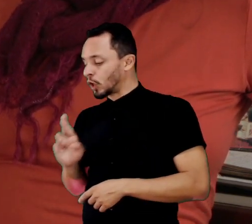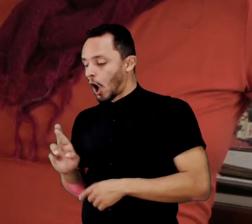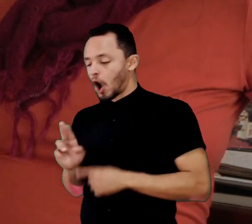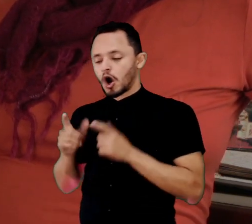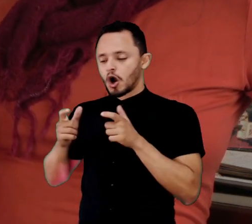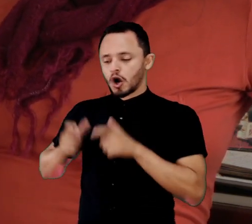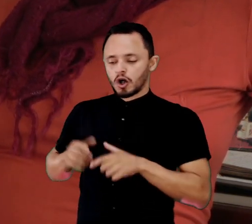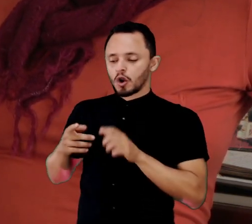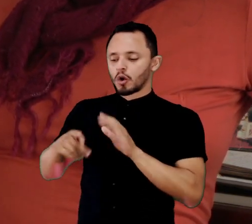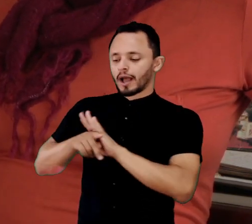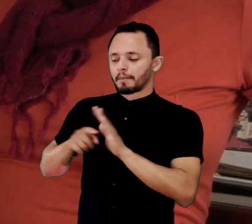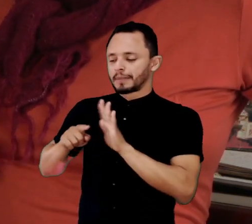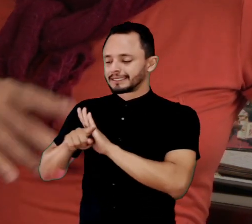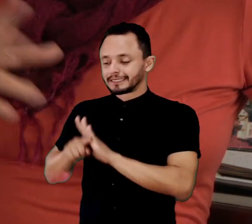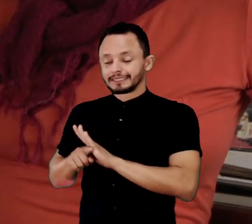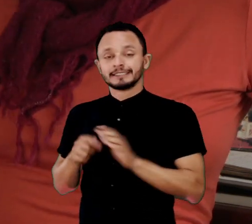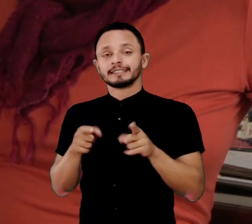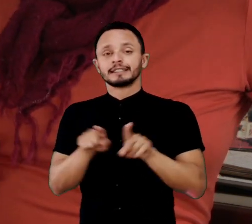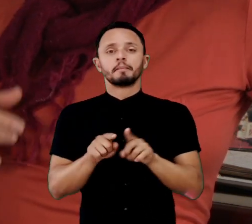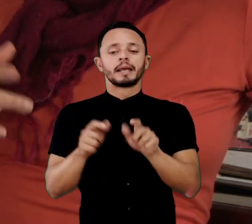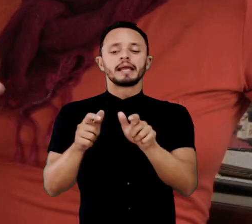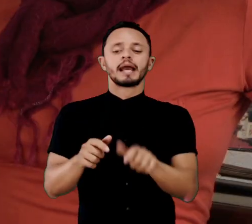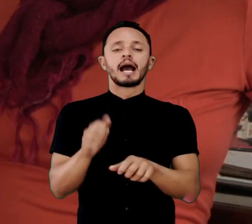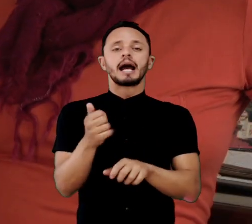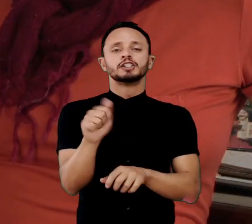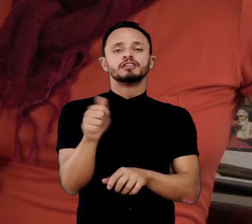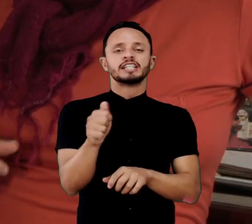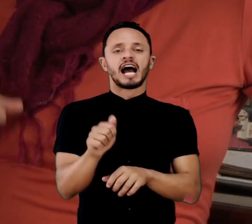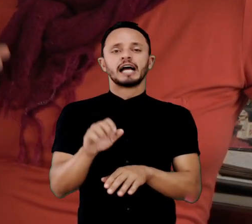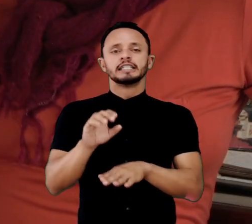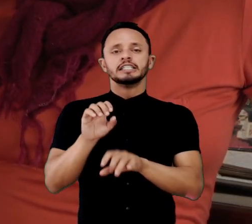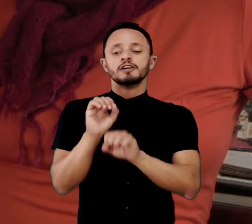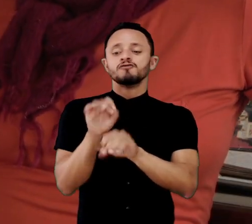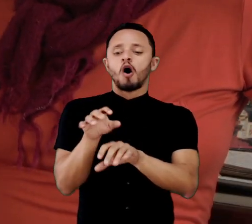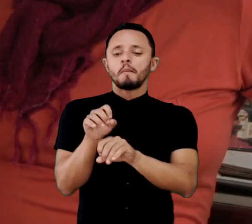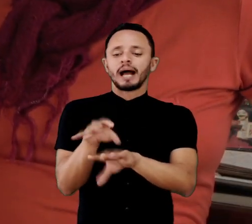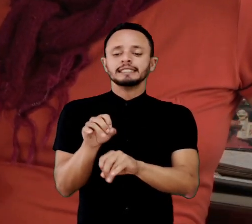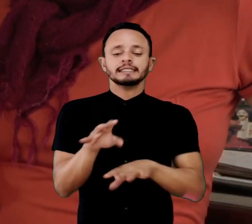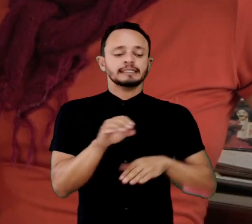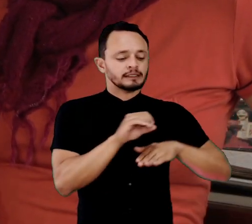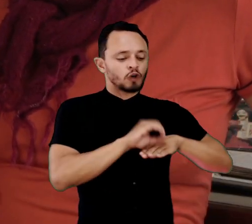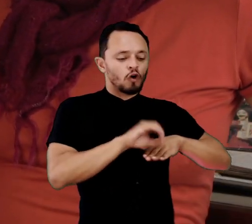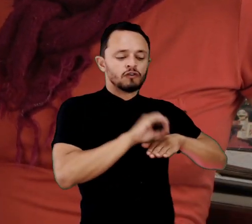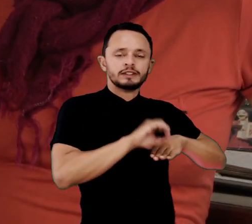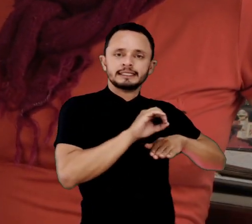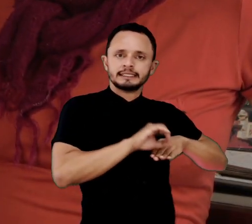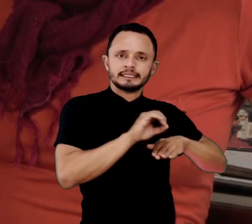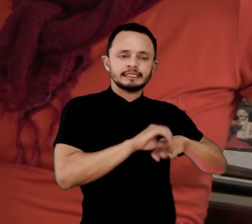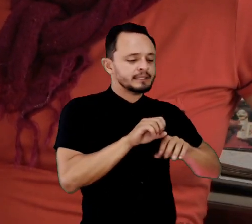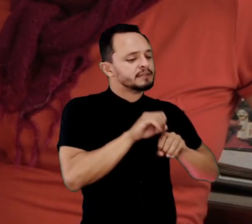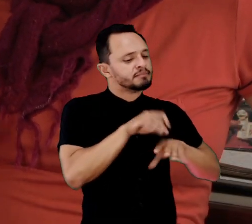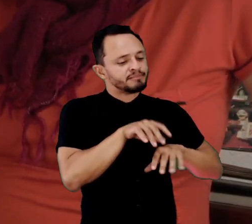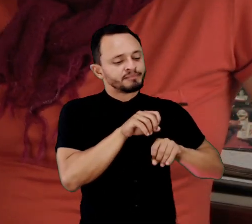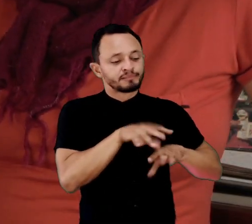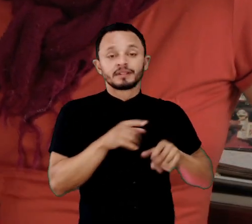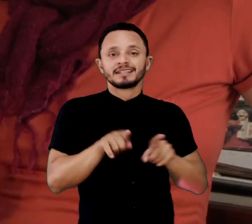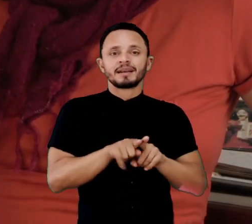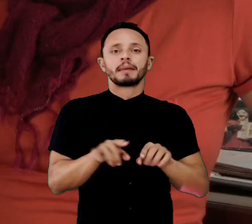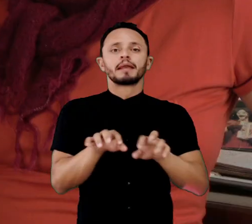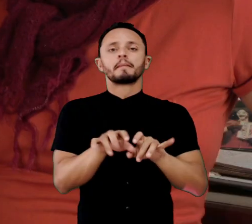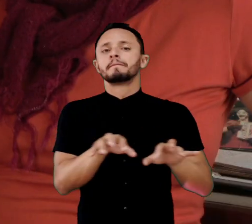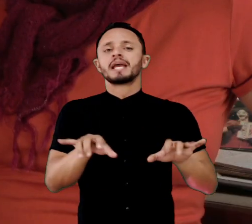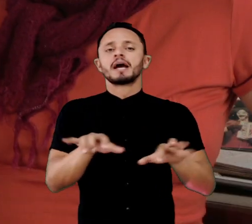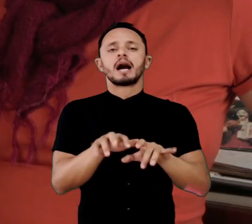que você podia tem as atividades agora. Formativas, né? Oficinas, A gente fez um projeto Piano